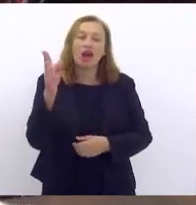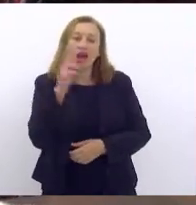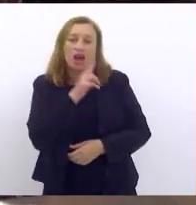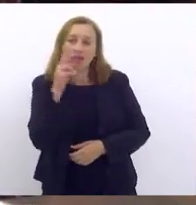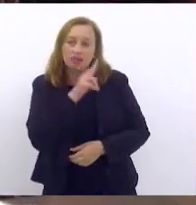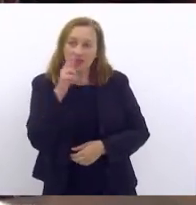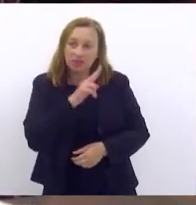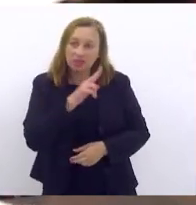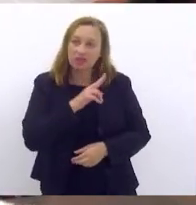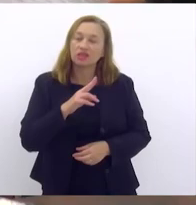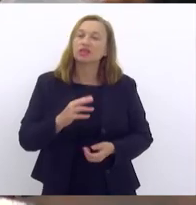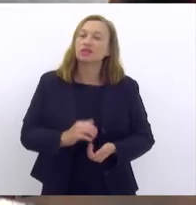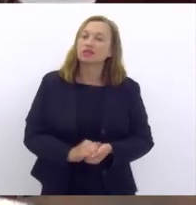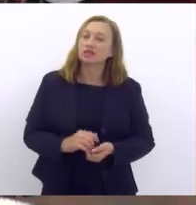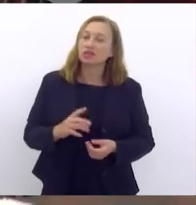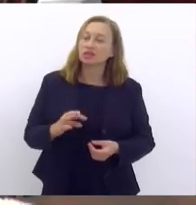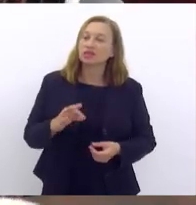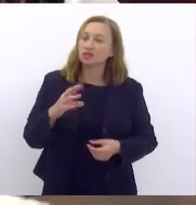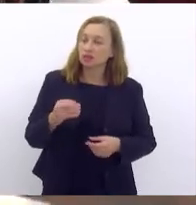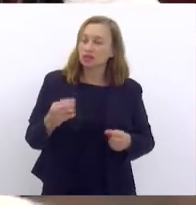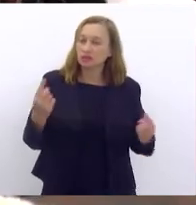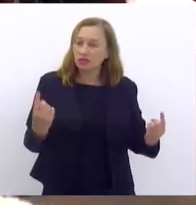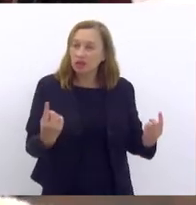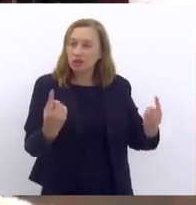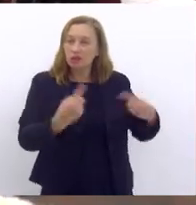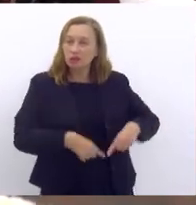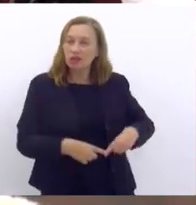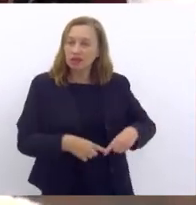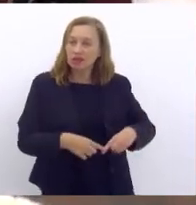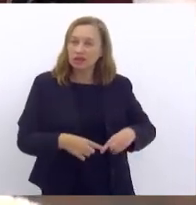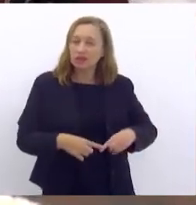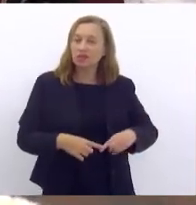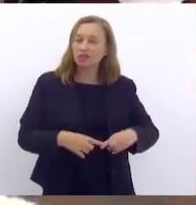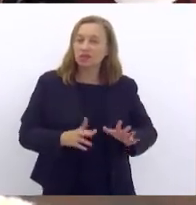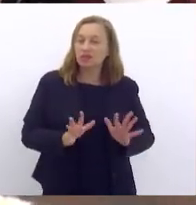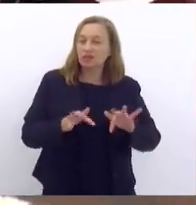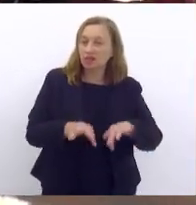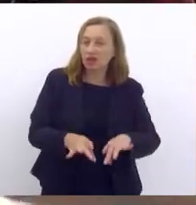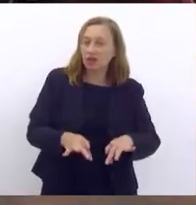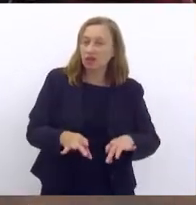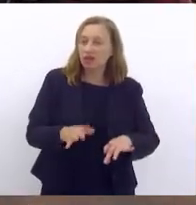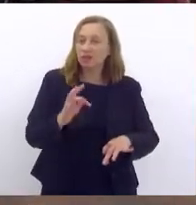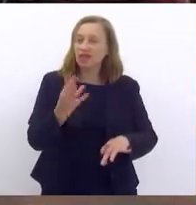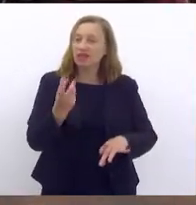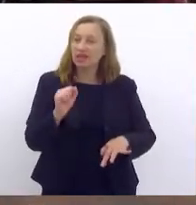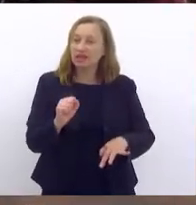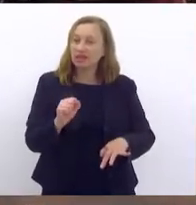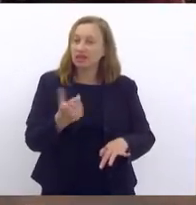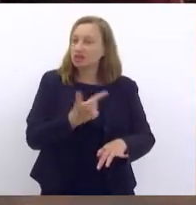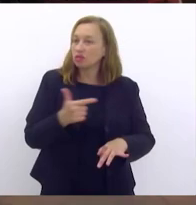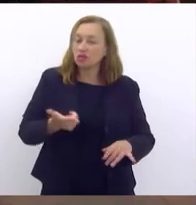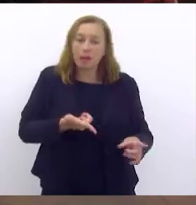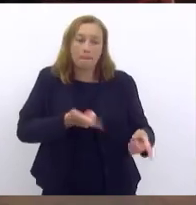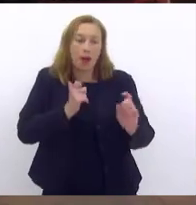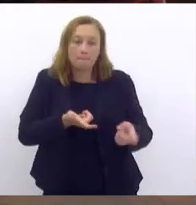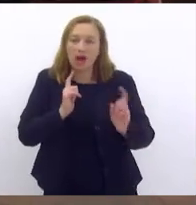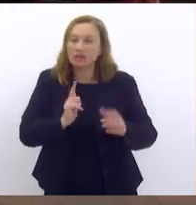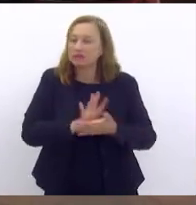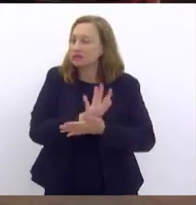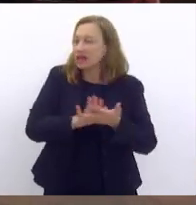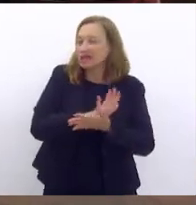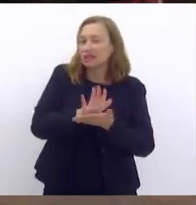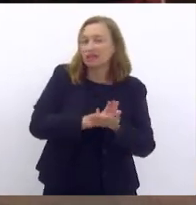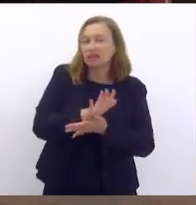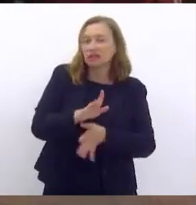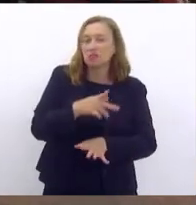agilidade, sobretudo daqueles que vão para as etapas mais avançadas da batalha, que é uma batalha que não tem bala, não tem tiro, ninguém